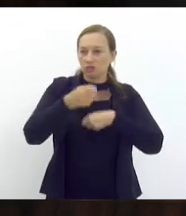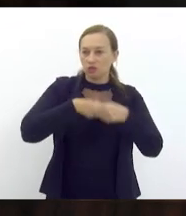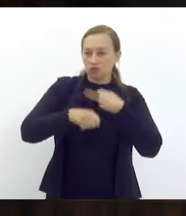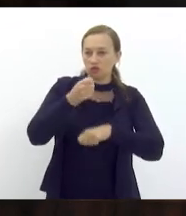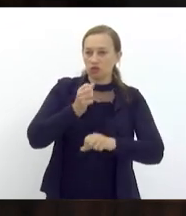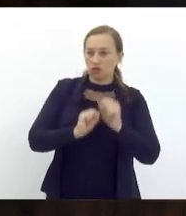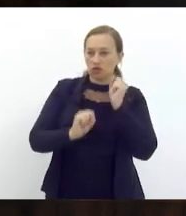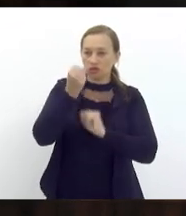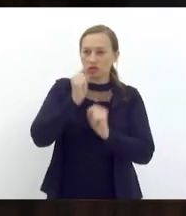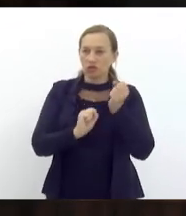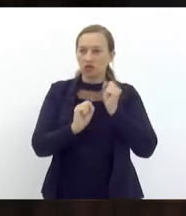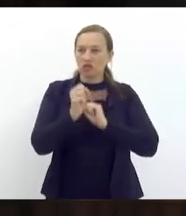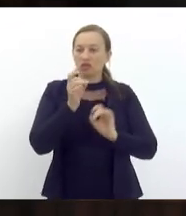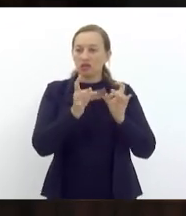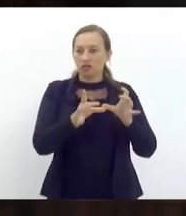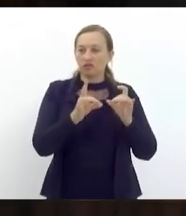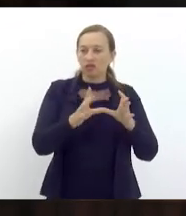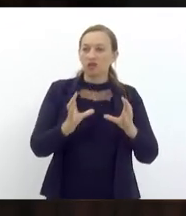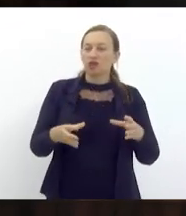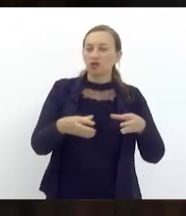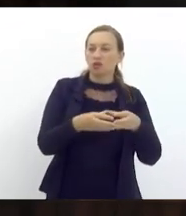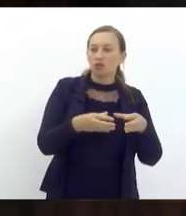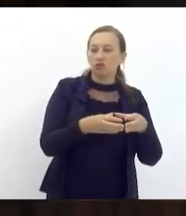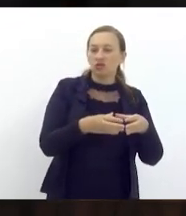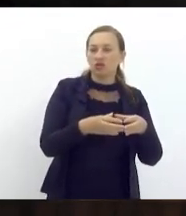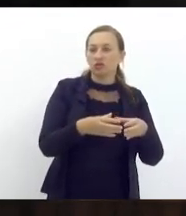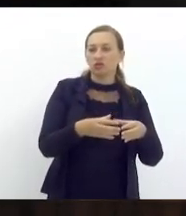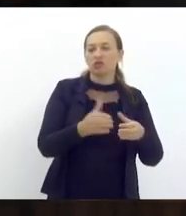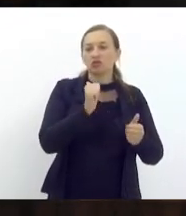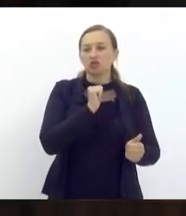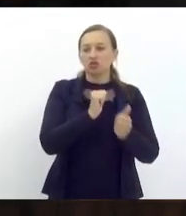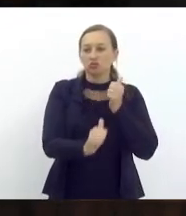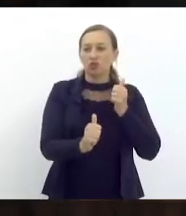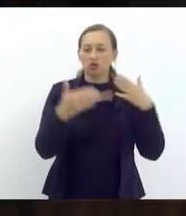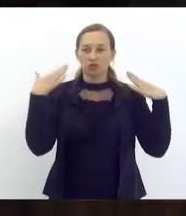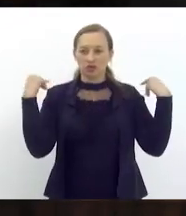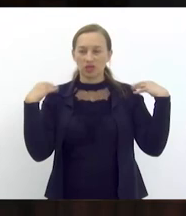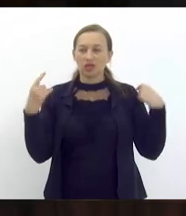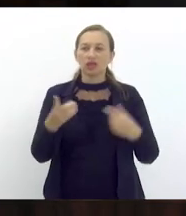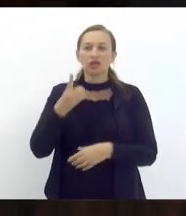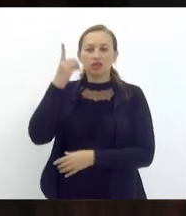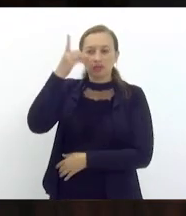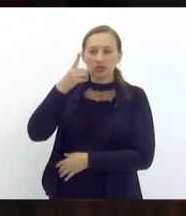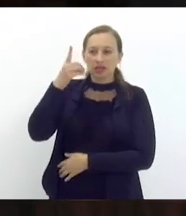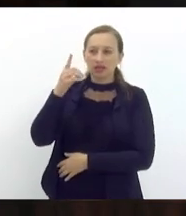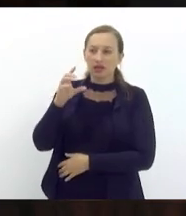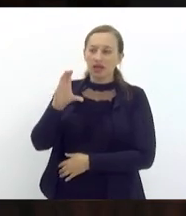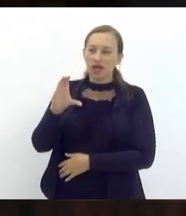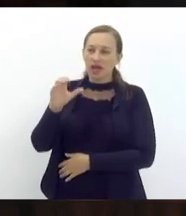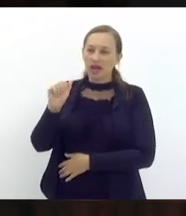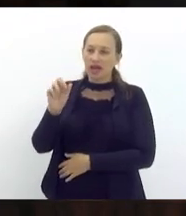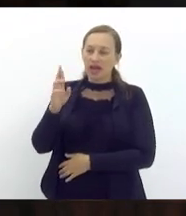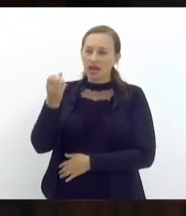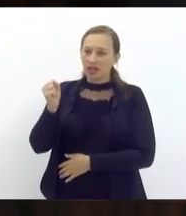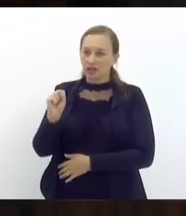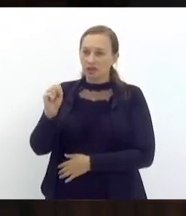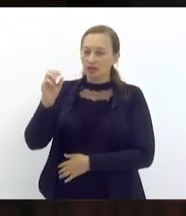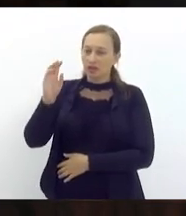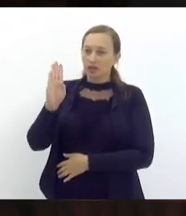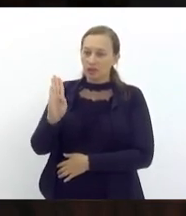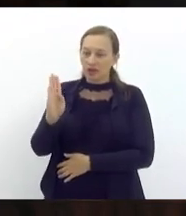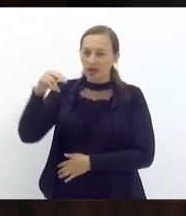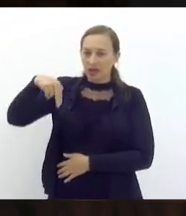para emitir parecer pela comissão de esporte lazer Deputado Carlinho BNH Lopes